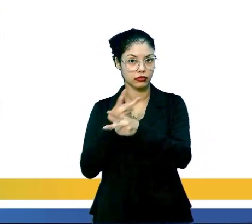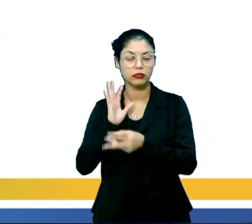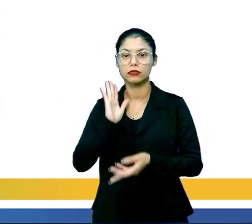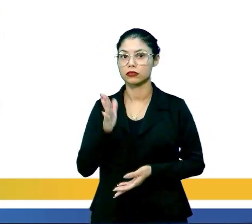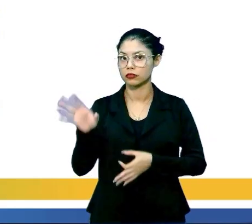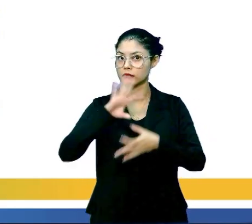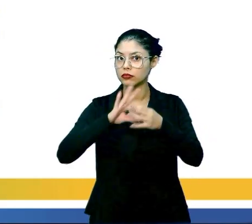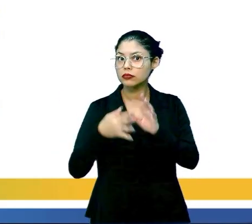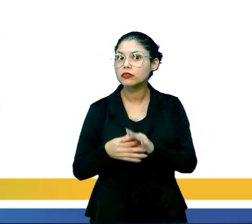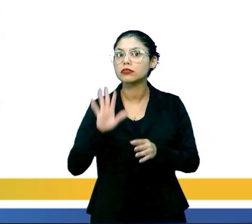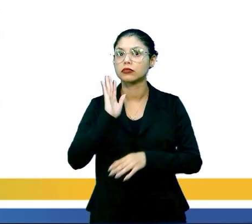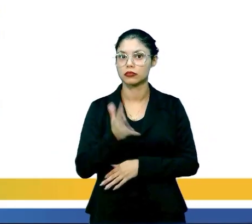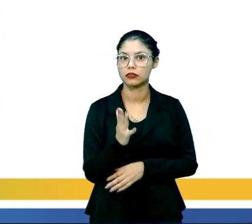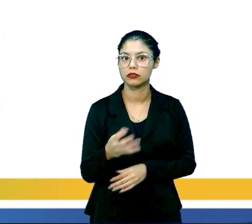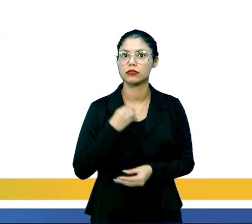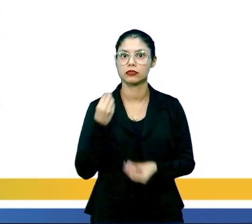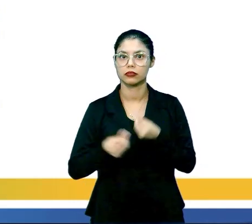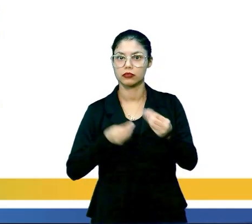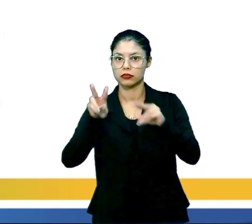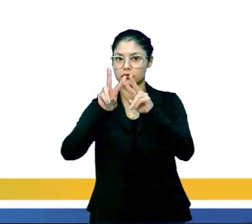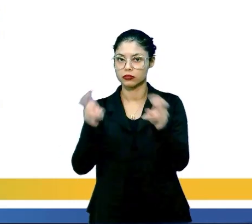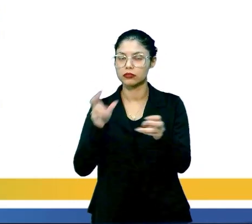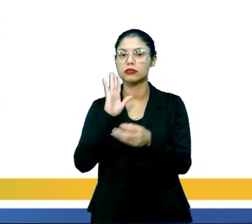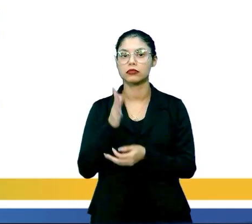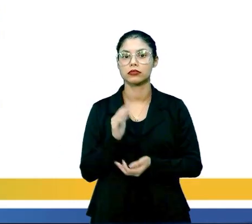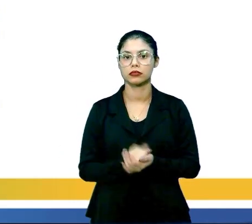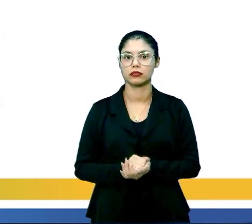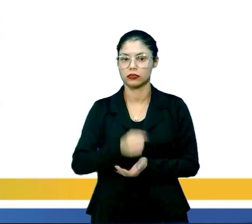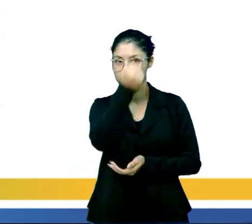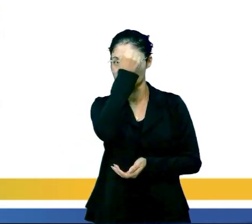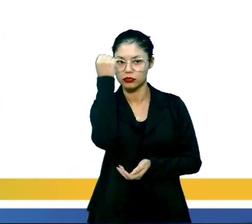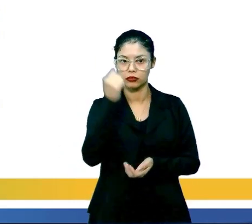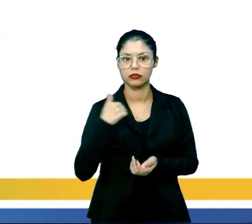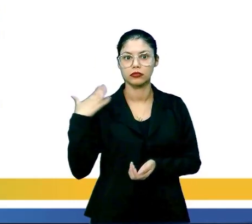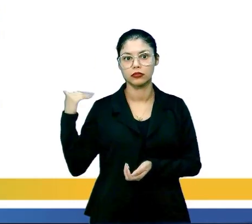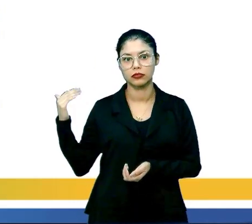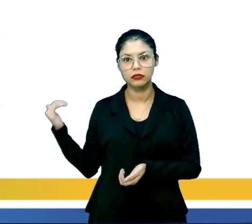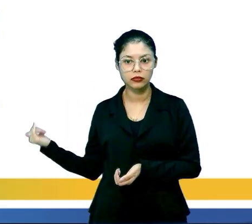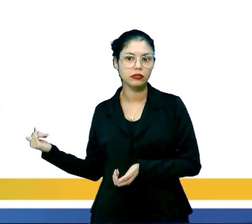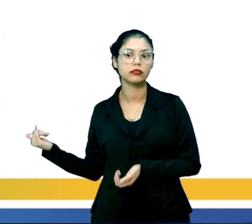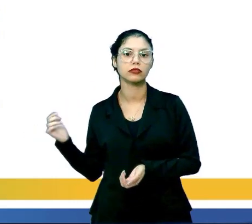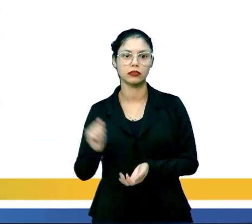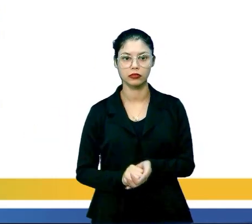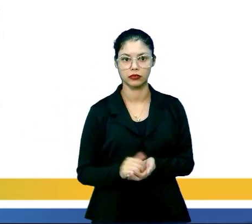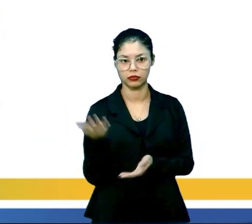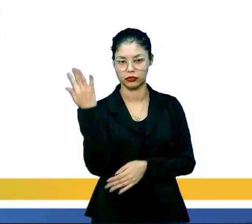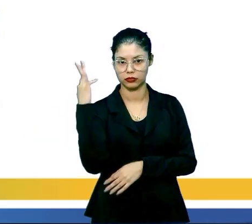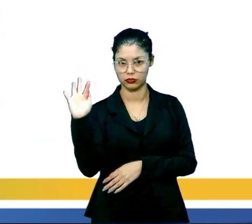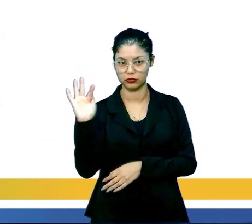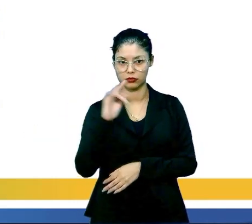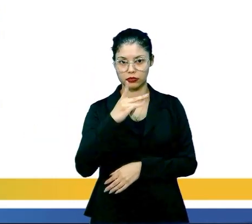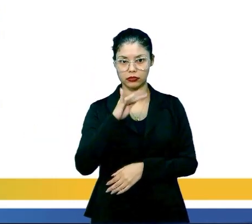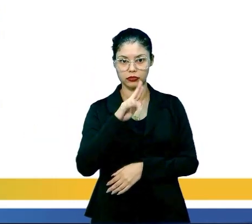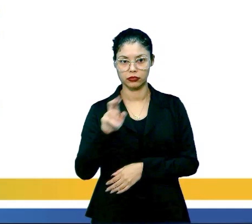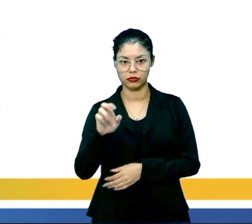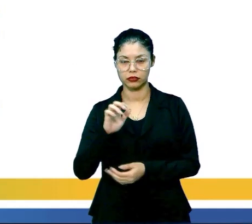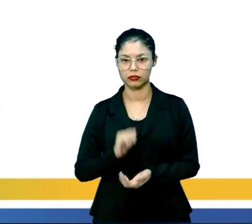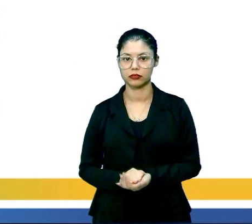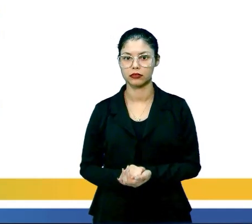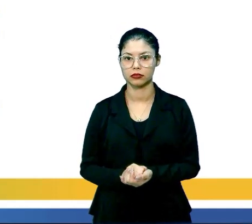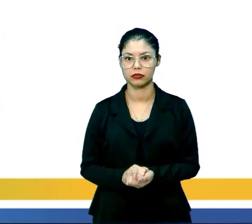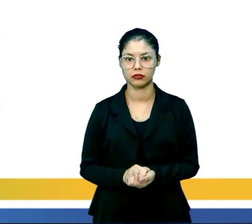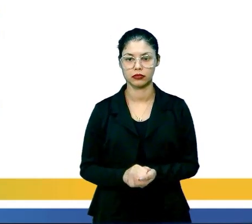já contextualizei com uma teoria de um sociólogo que é muito famoso, que ele é francês, Pierre